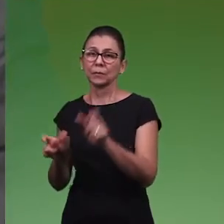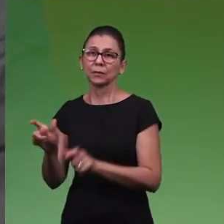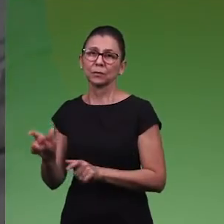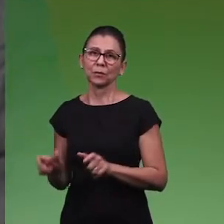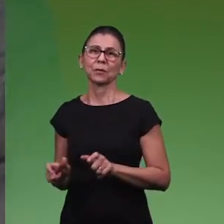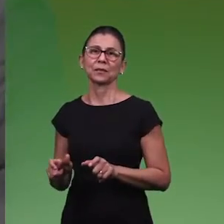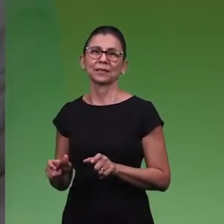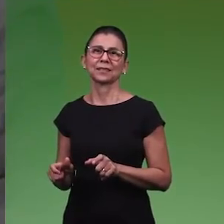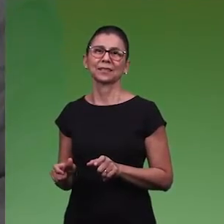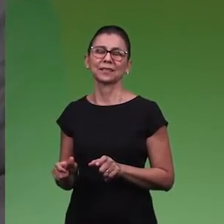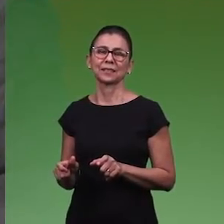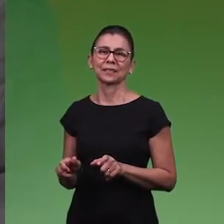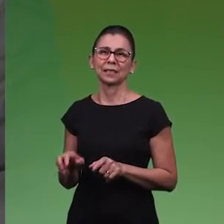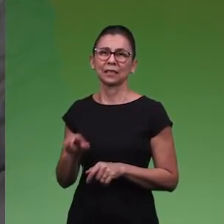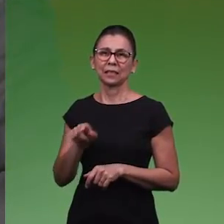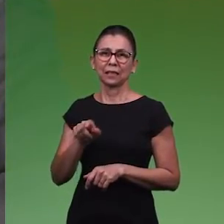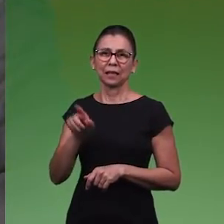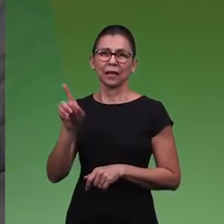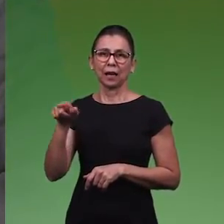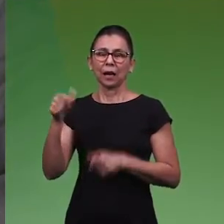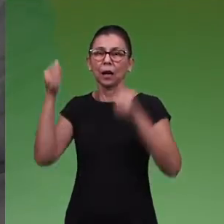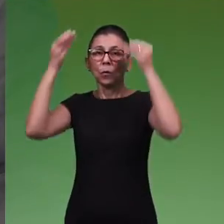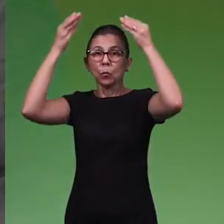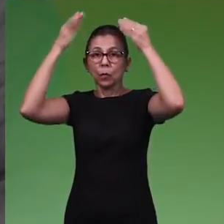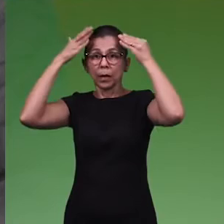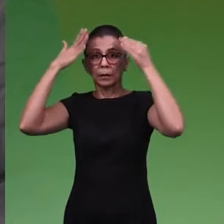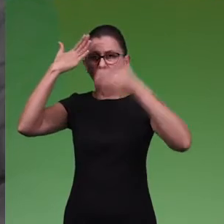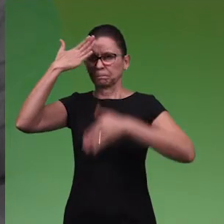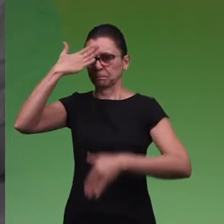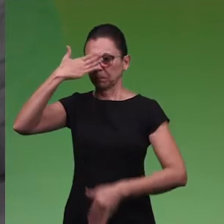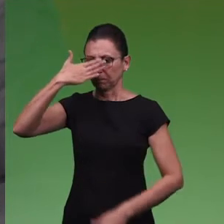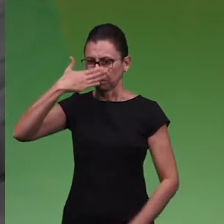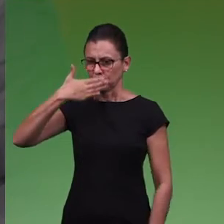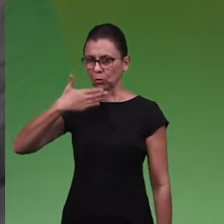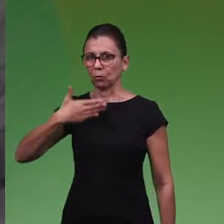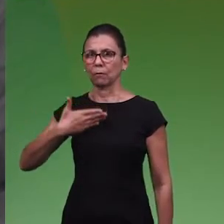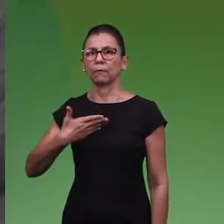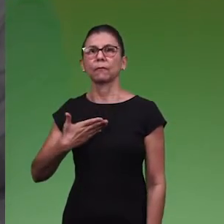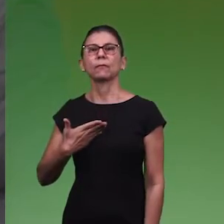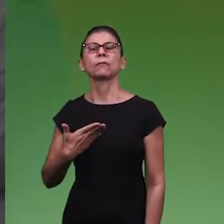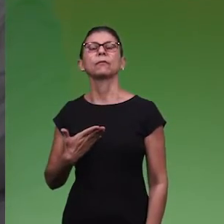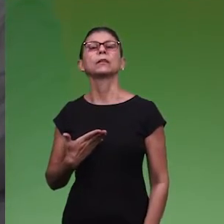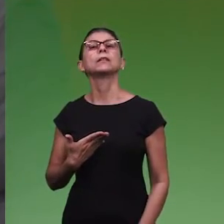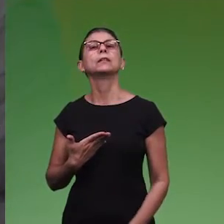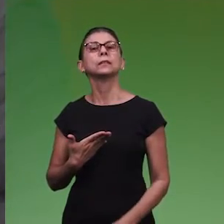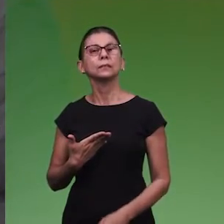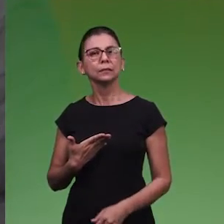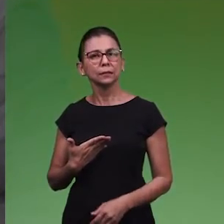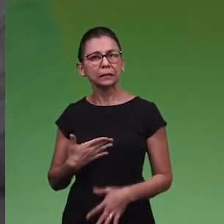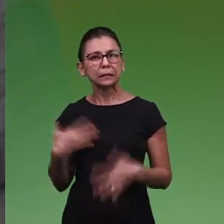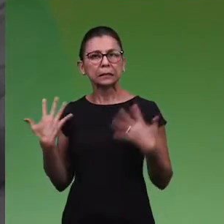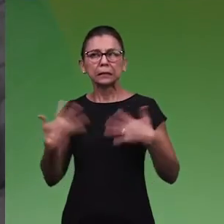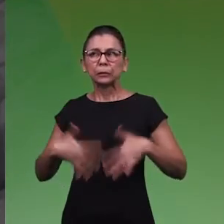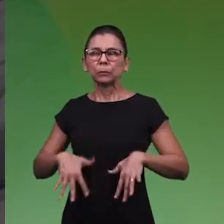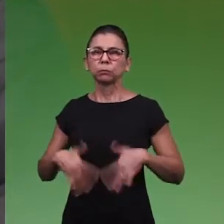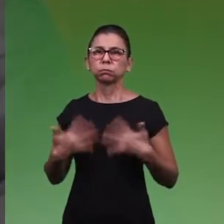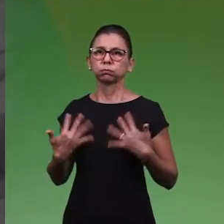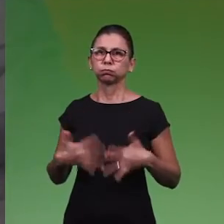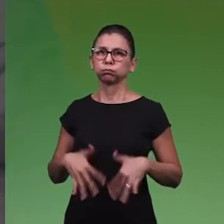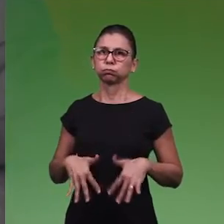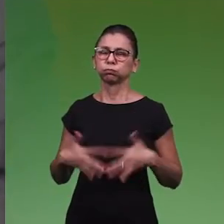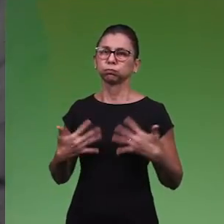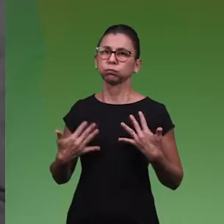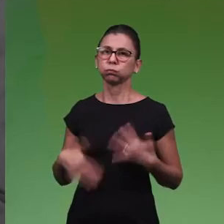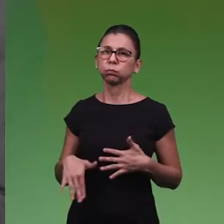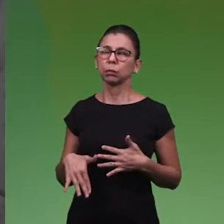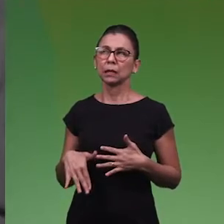não era um rei que não foi provado, ele era um rei que foi provado na fornalha da aflição e